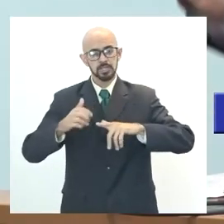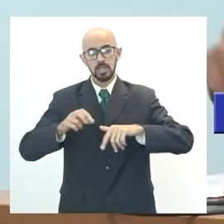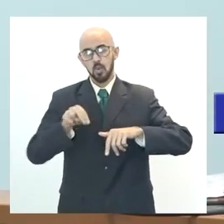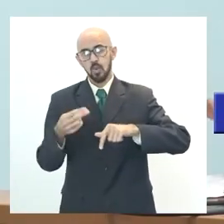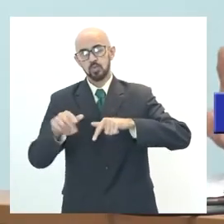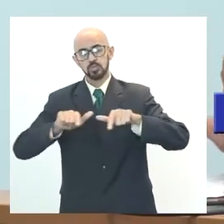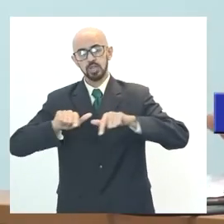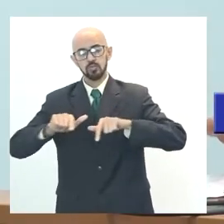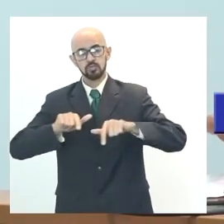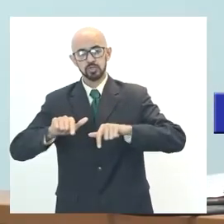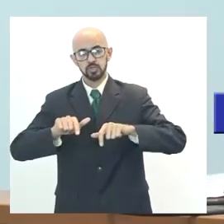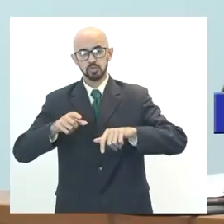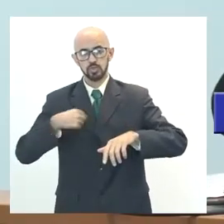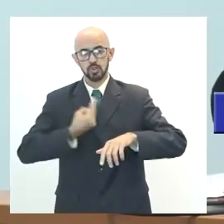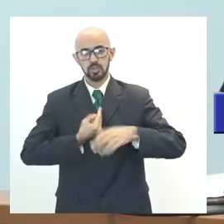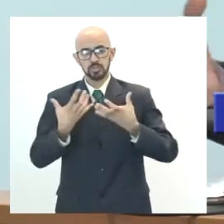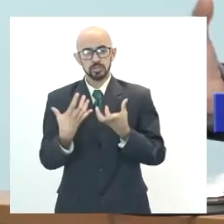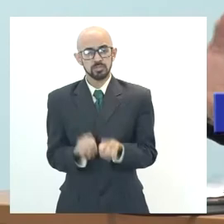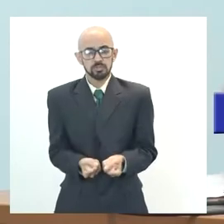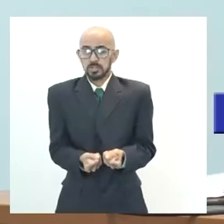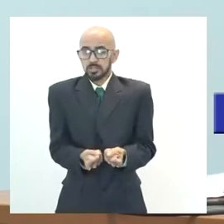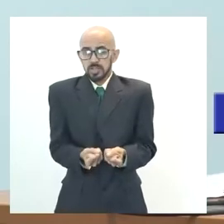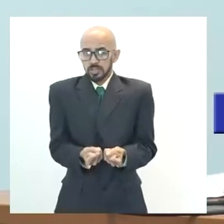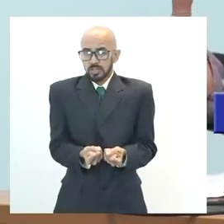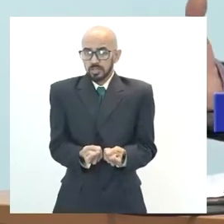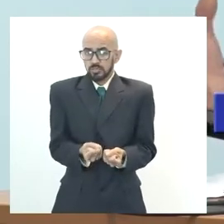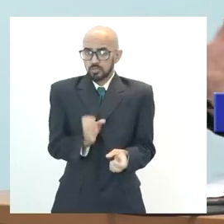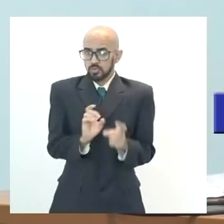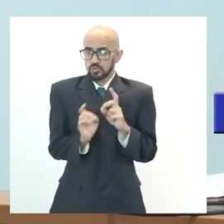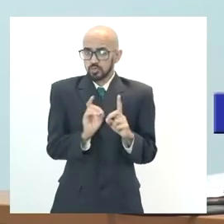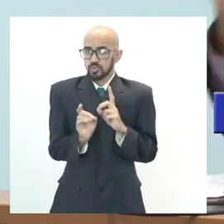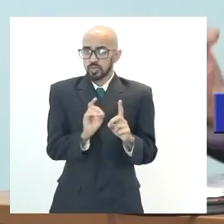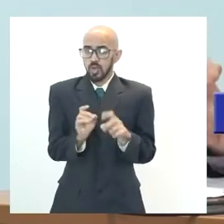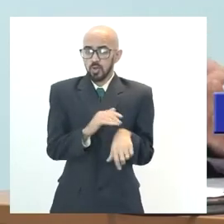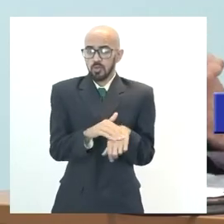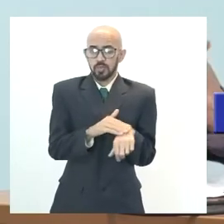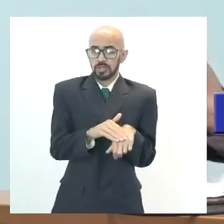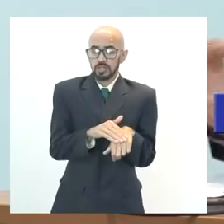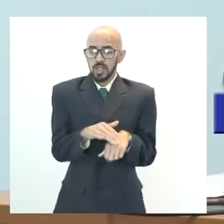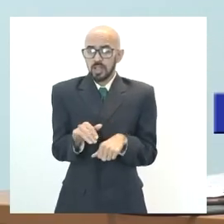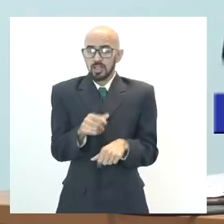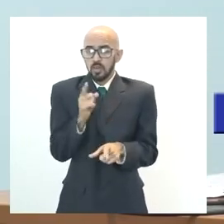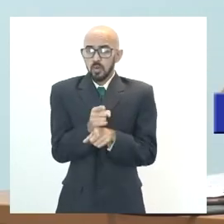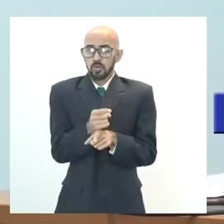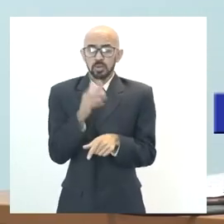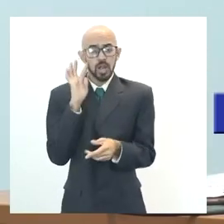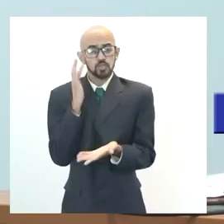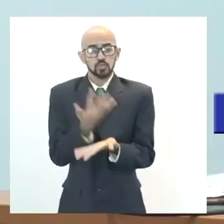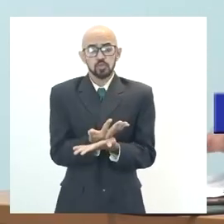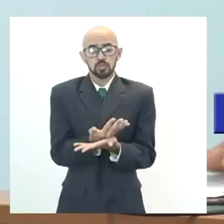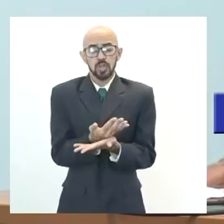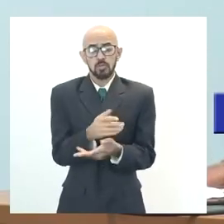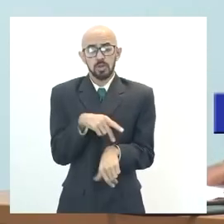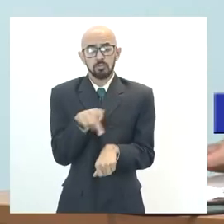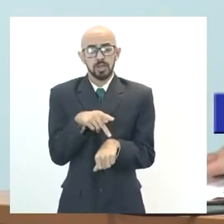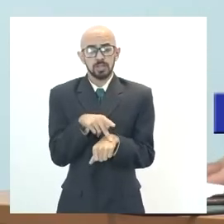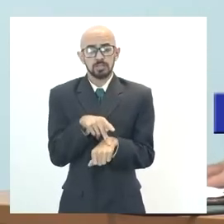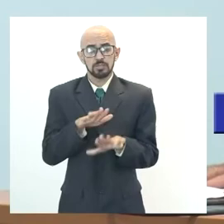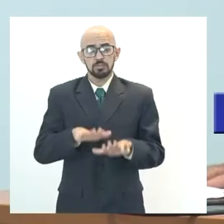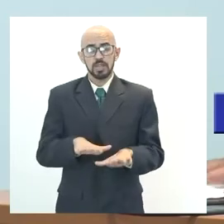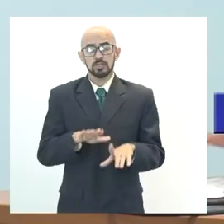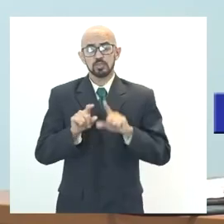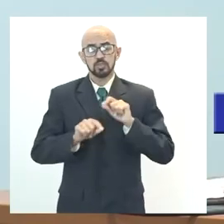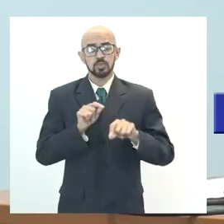problema nós estamos aqui dispostos a discutir conversar E acharem melhores soluções para o país agora